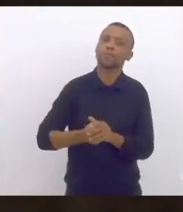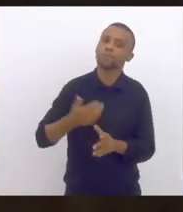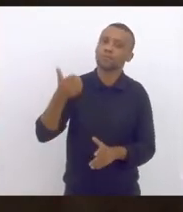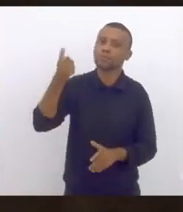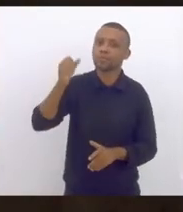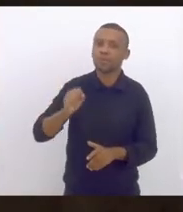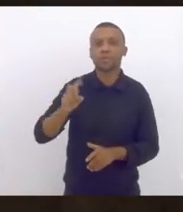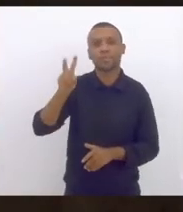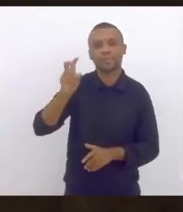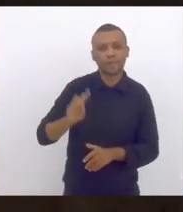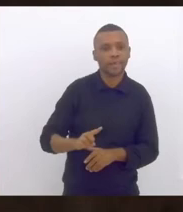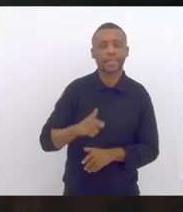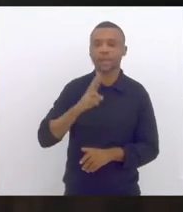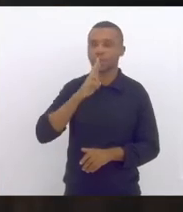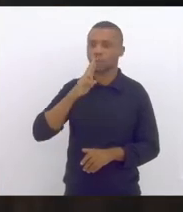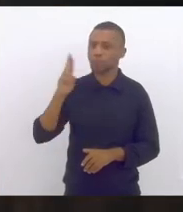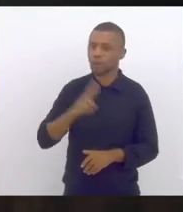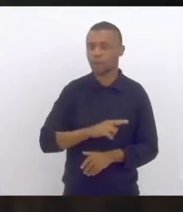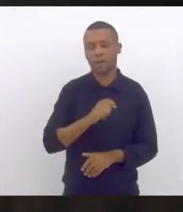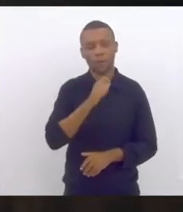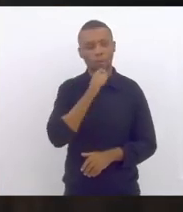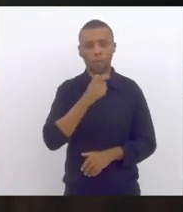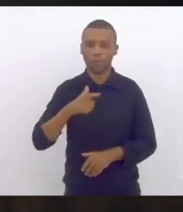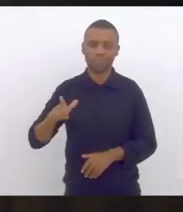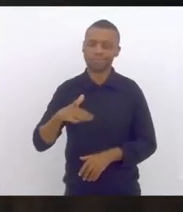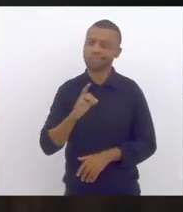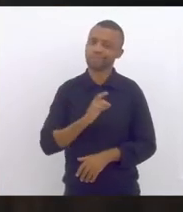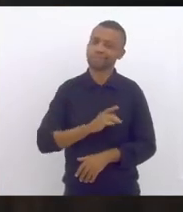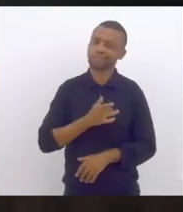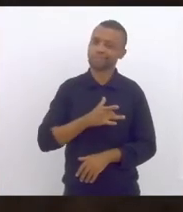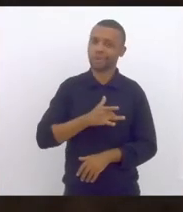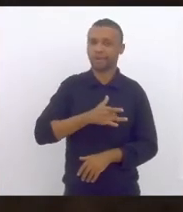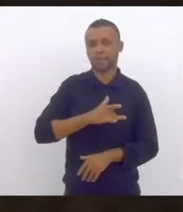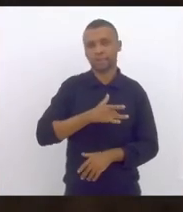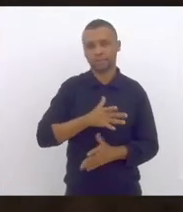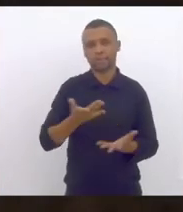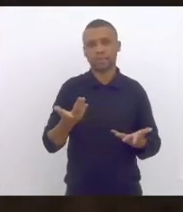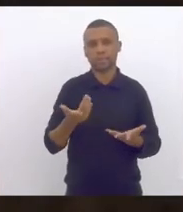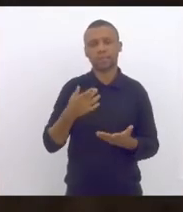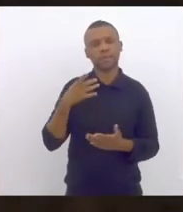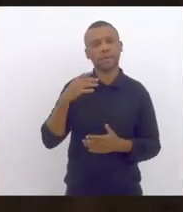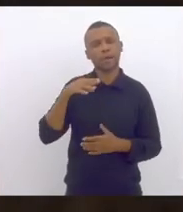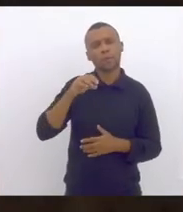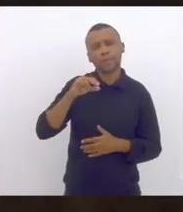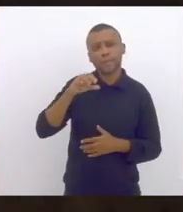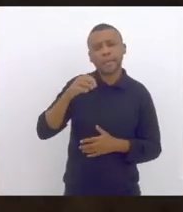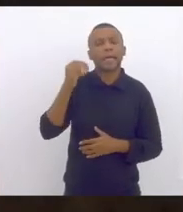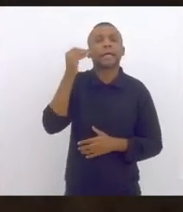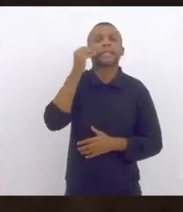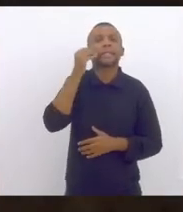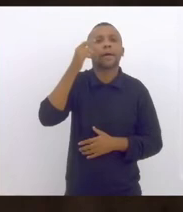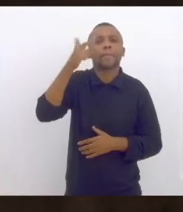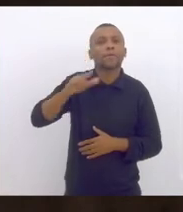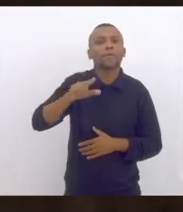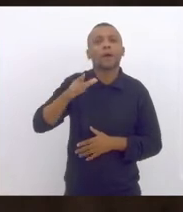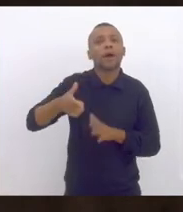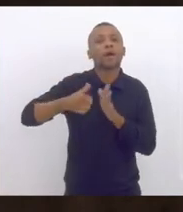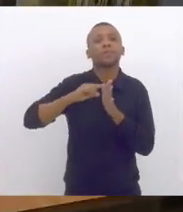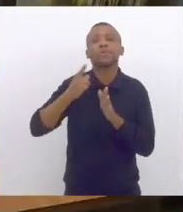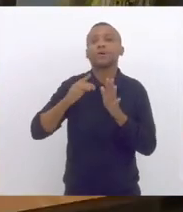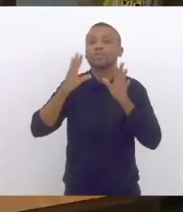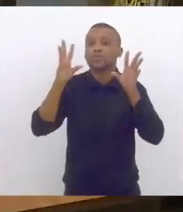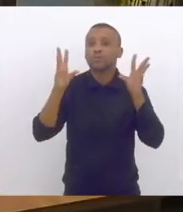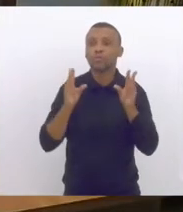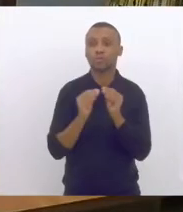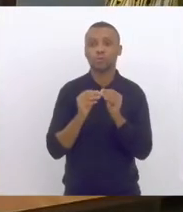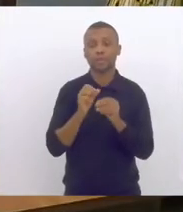está respondendo. Que pena, eu tenho certeza que você... Deixa a Mônica tentar mais uma vez antes da gente concluir. Porque